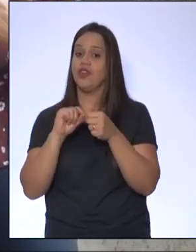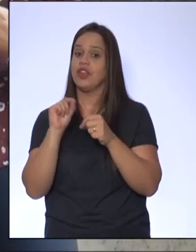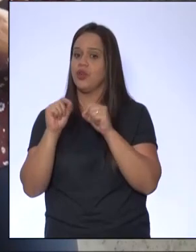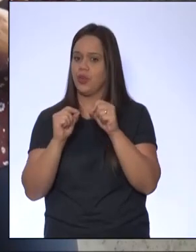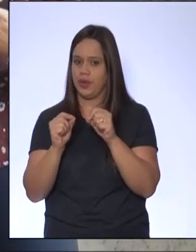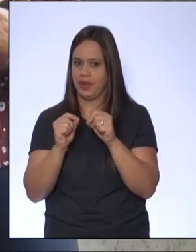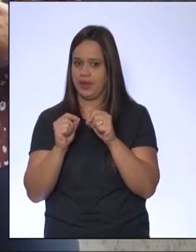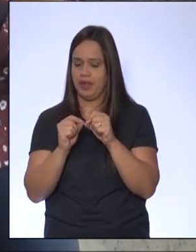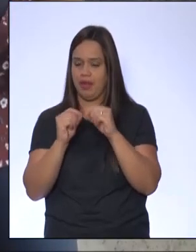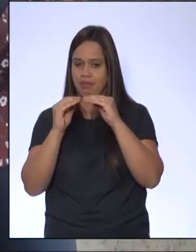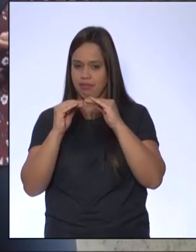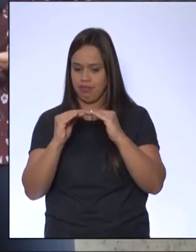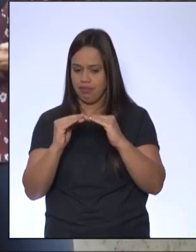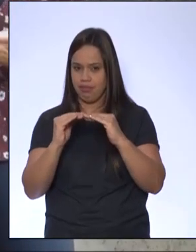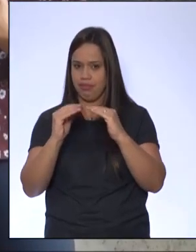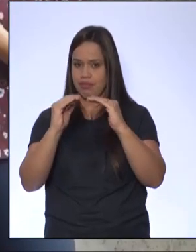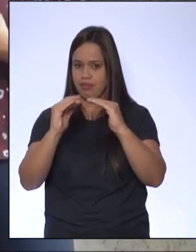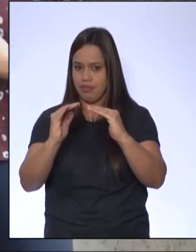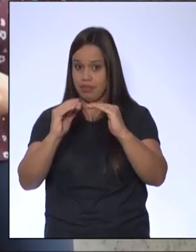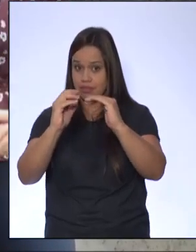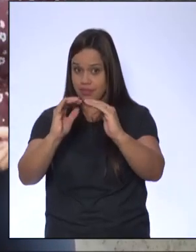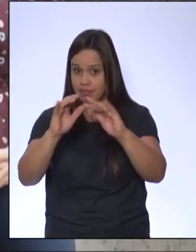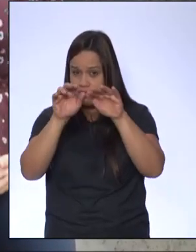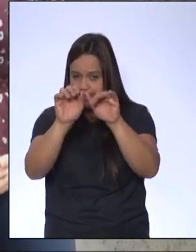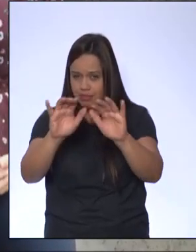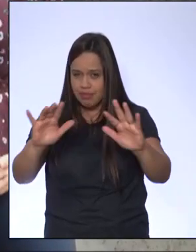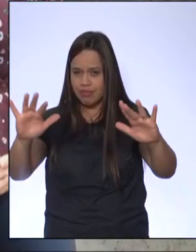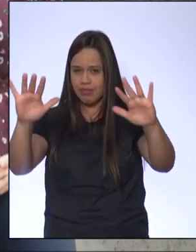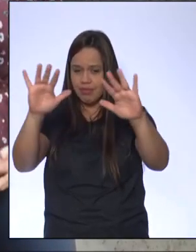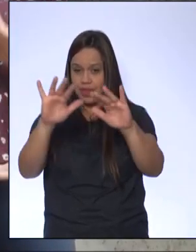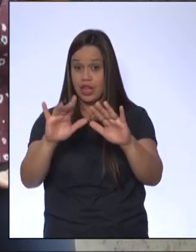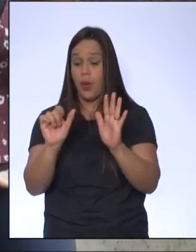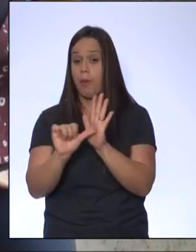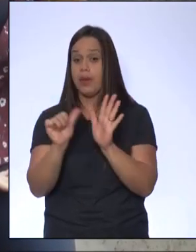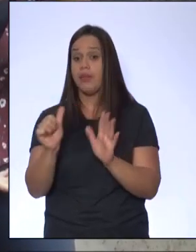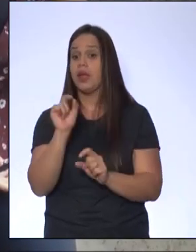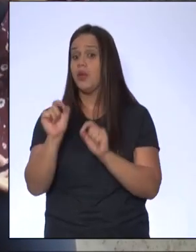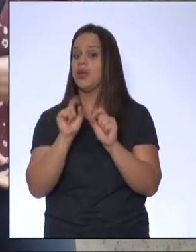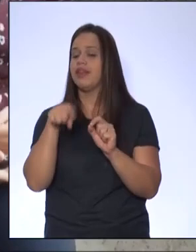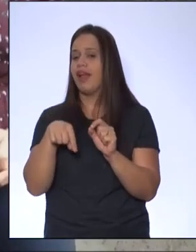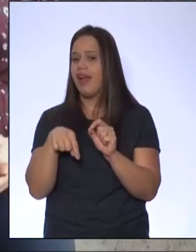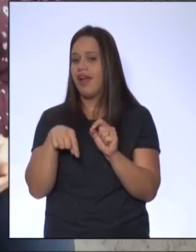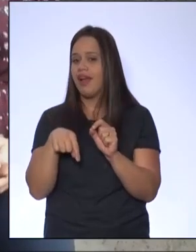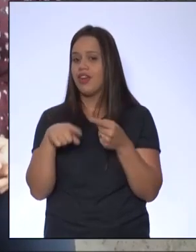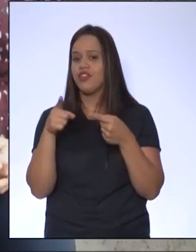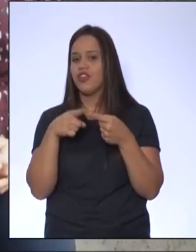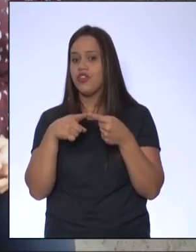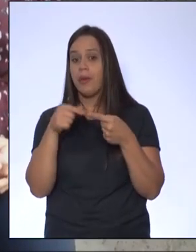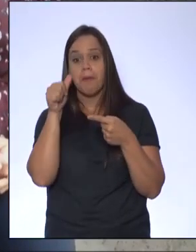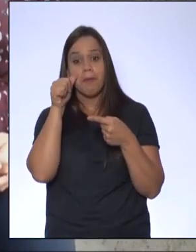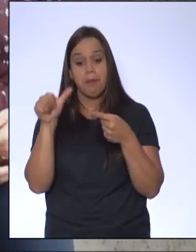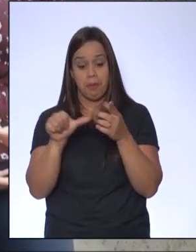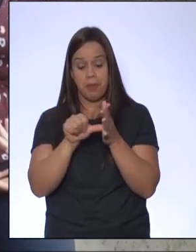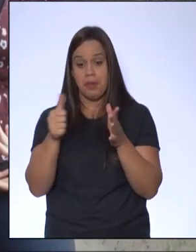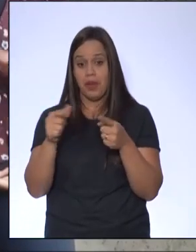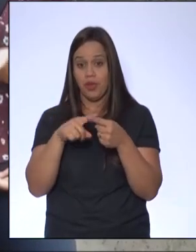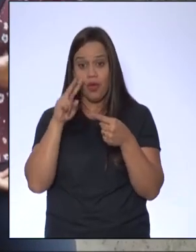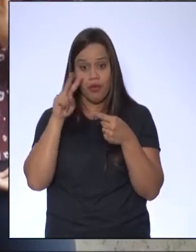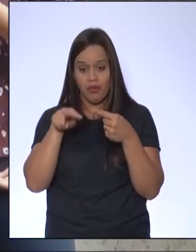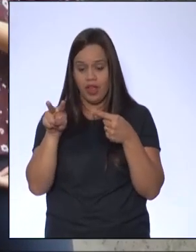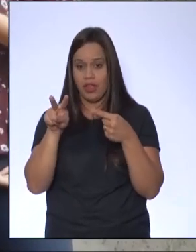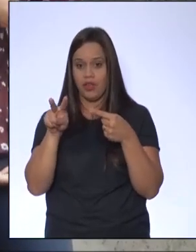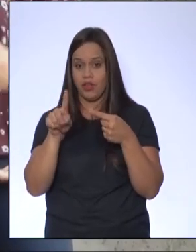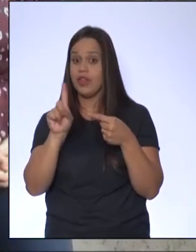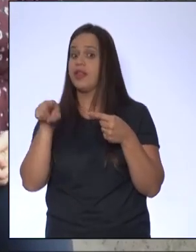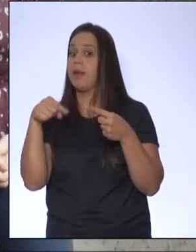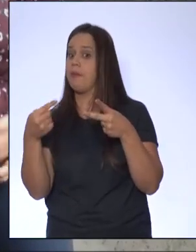um dos planos. Então, começando pelo primeiro plano da nossa paisagem, quais são os elementos que estão aí? Depois